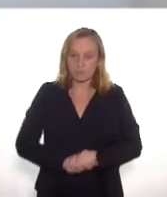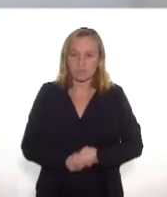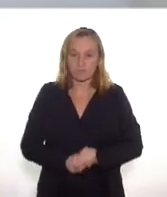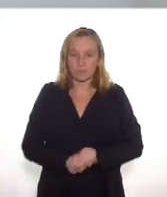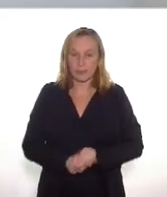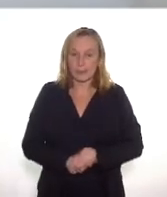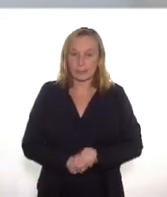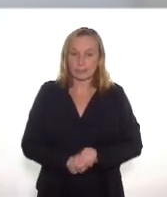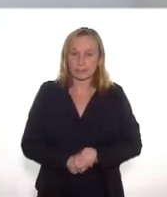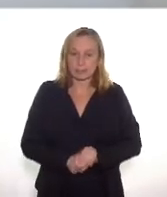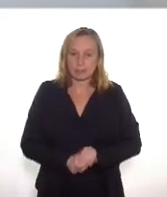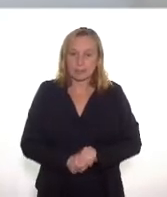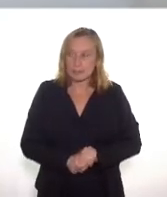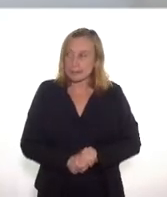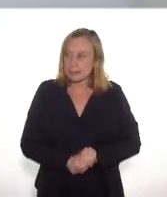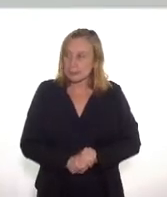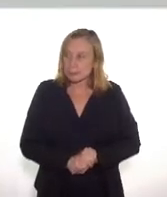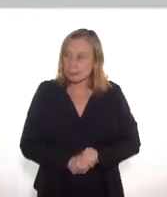dar.